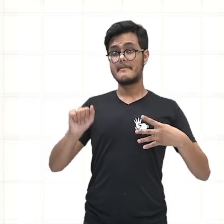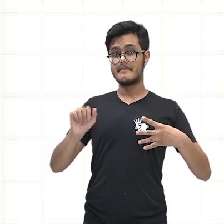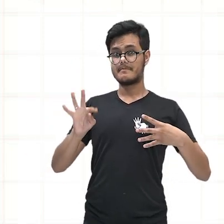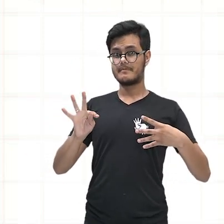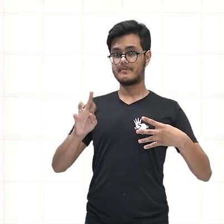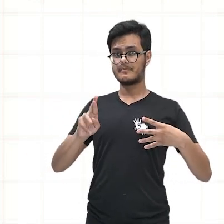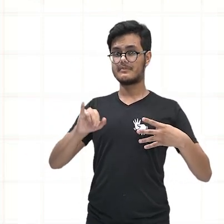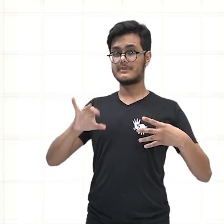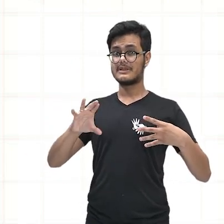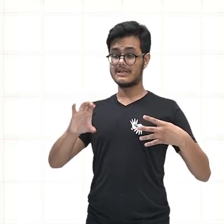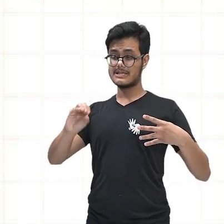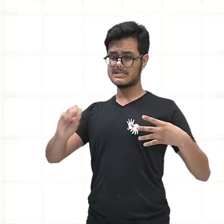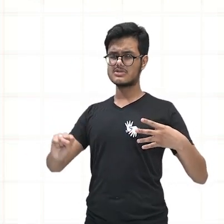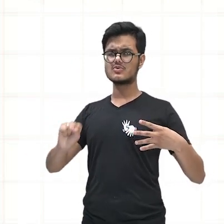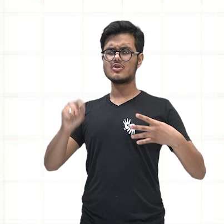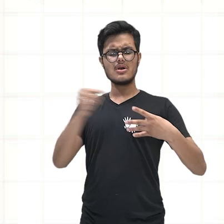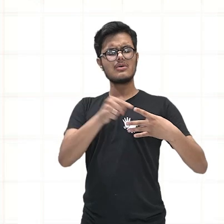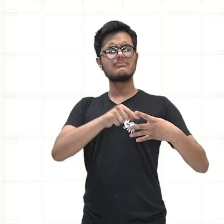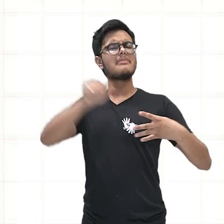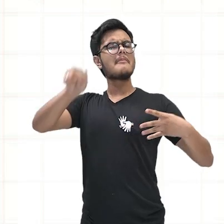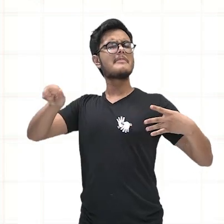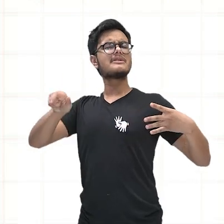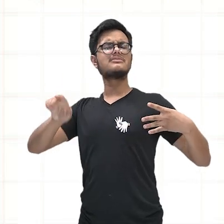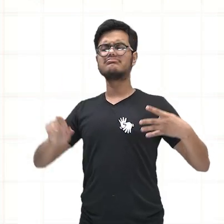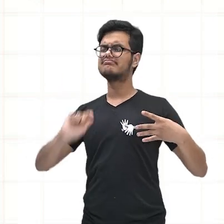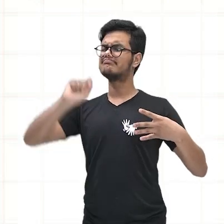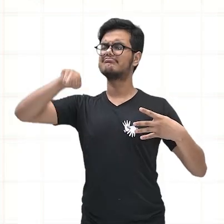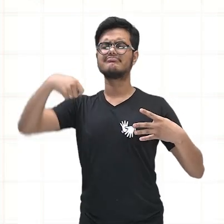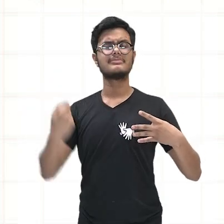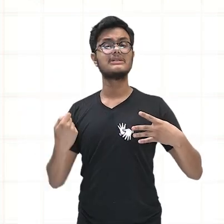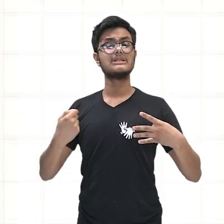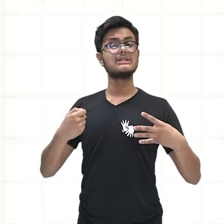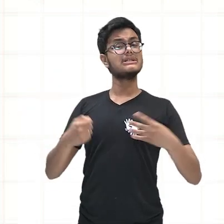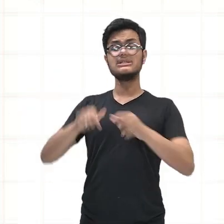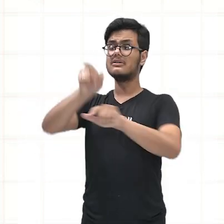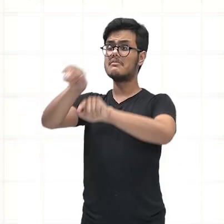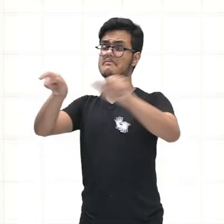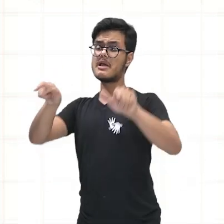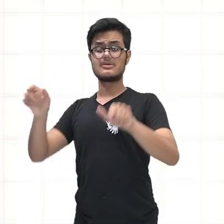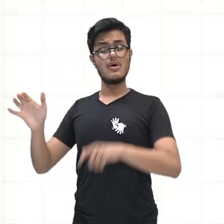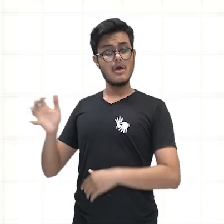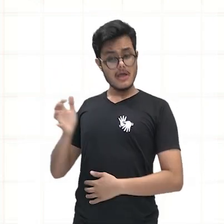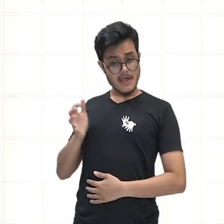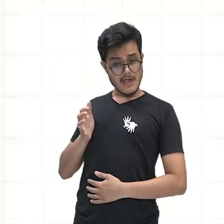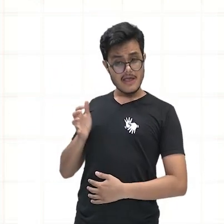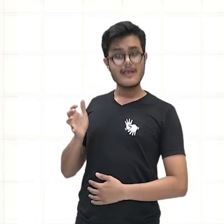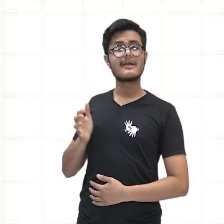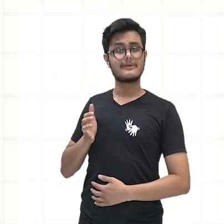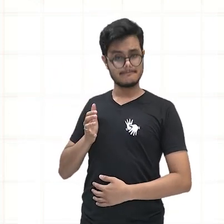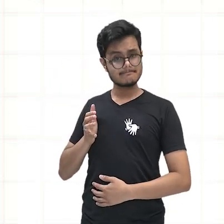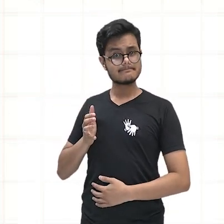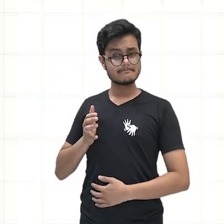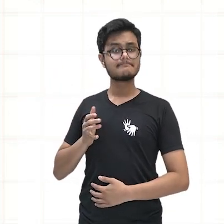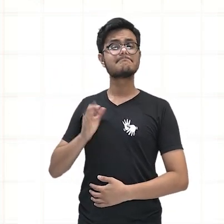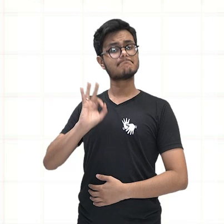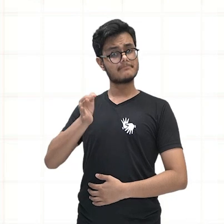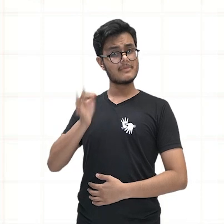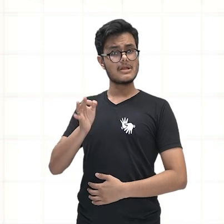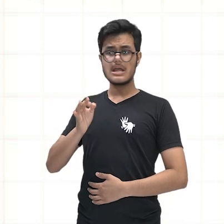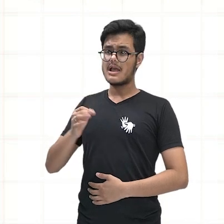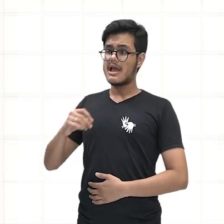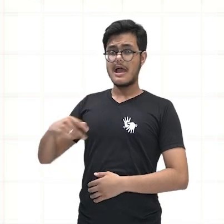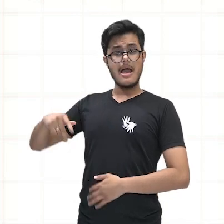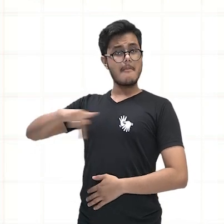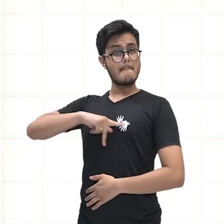quem eram os patrícios professor eram os nobres Romanos tá donos de muita muitas